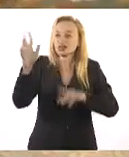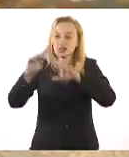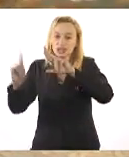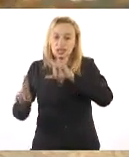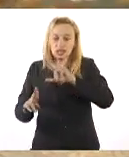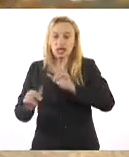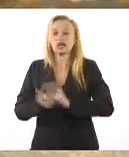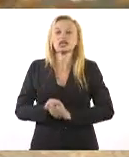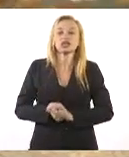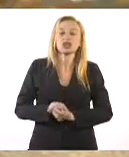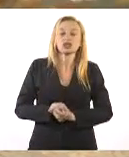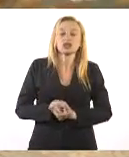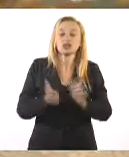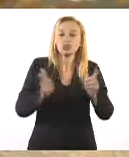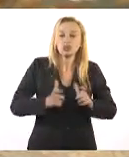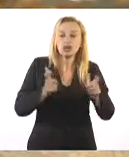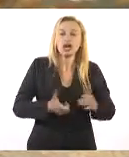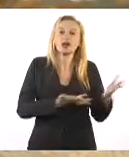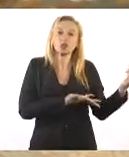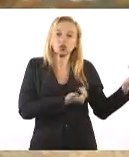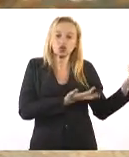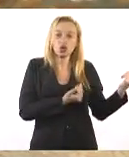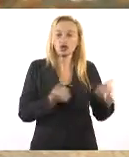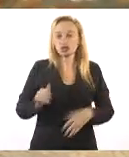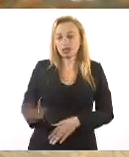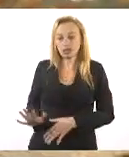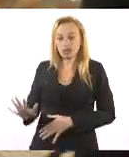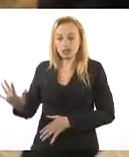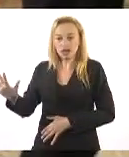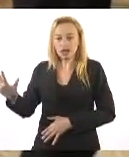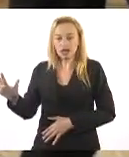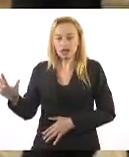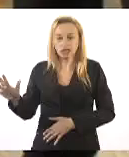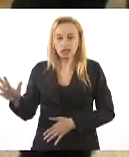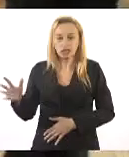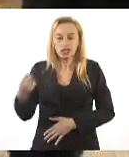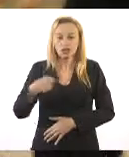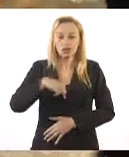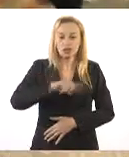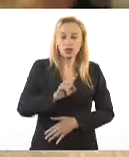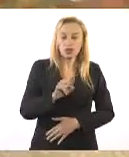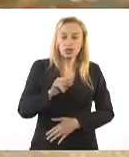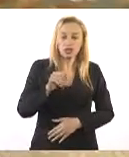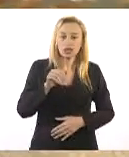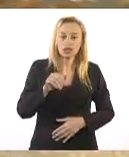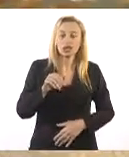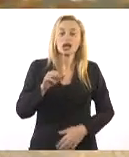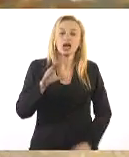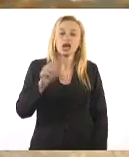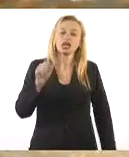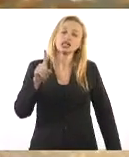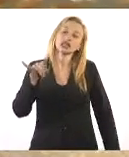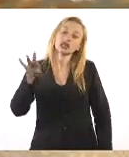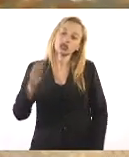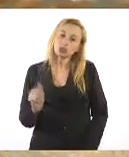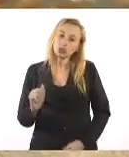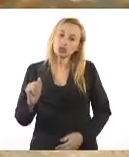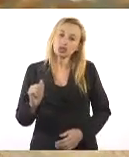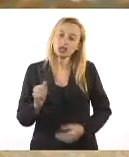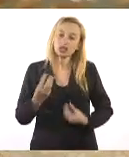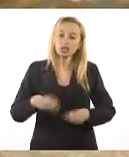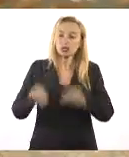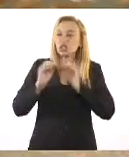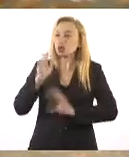o espaço possível para um jovem que vem da favela foi a candidatura do marcelo freixo que levantou a minha